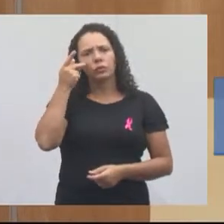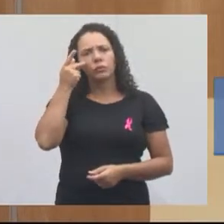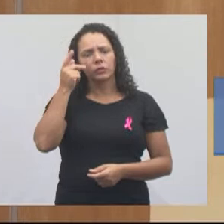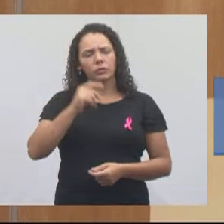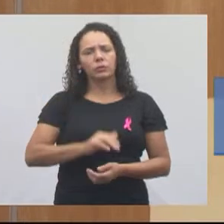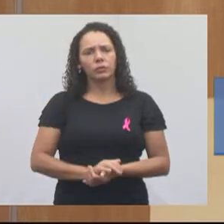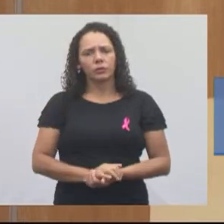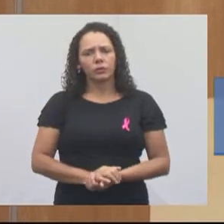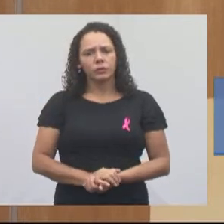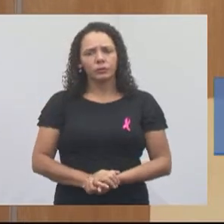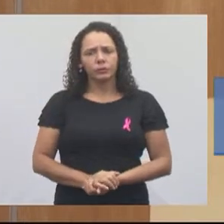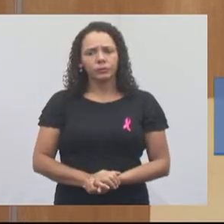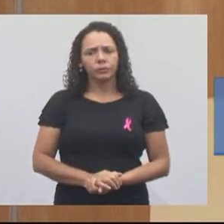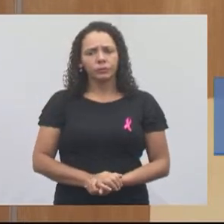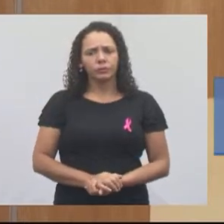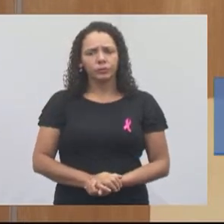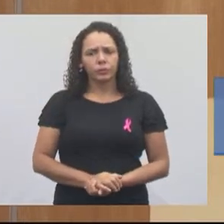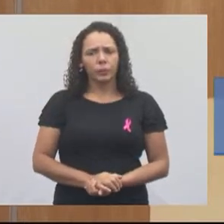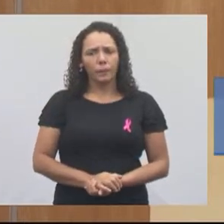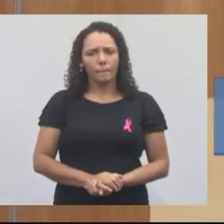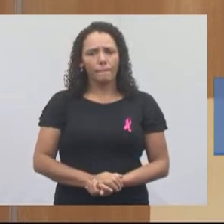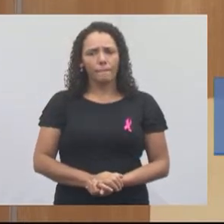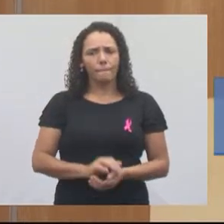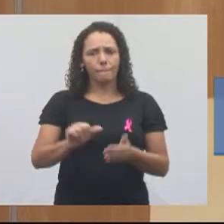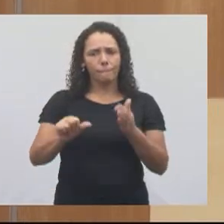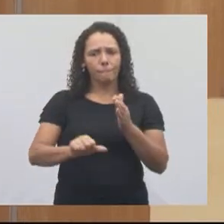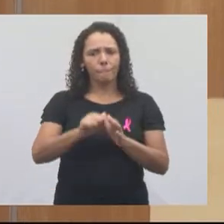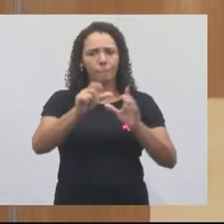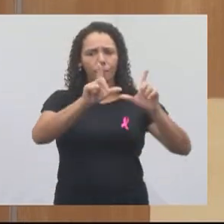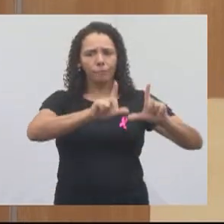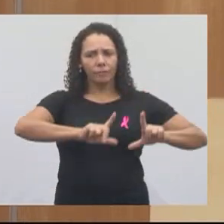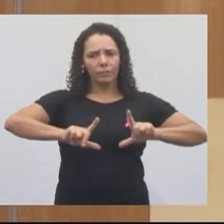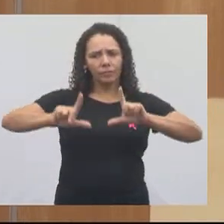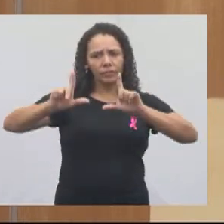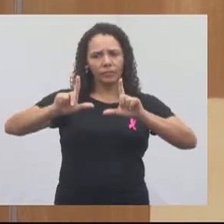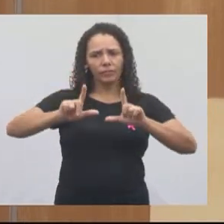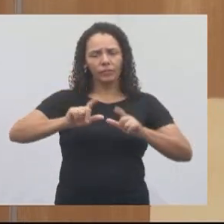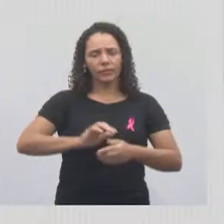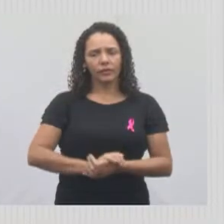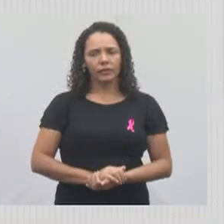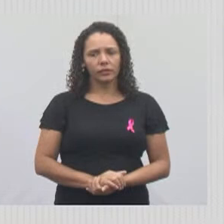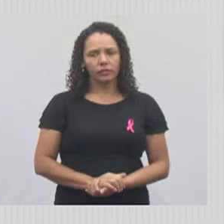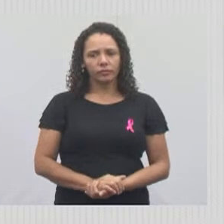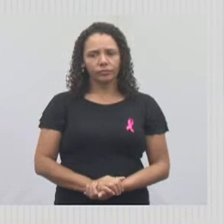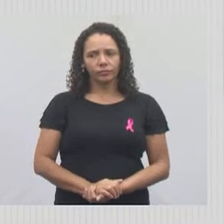Condutores. Eu quero colocar o slide de número 1,